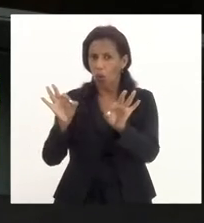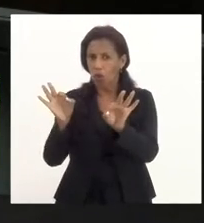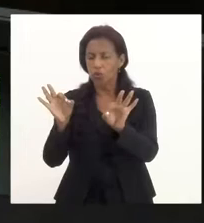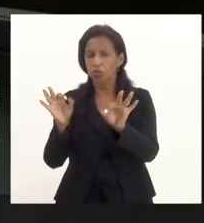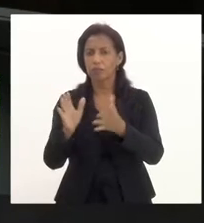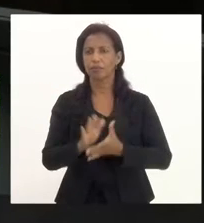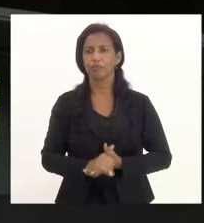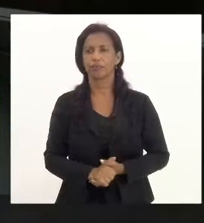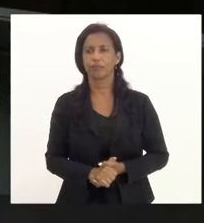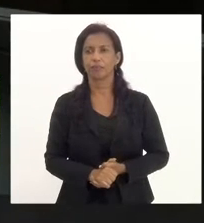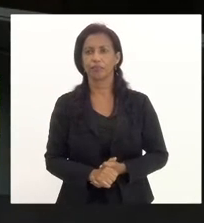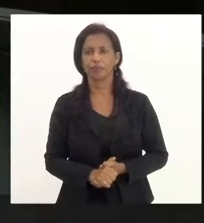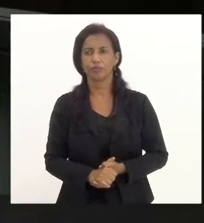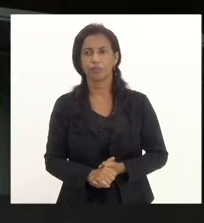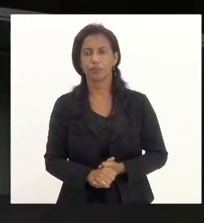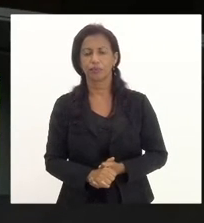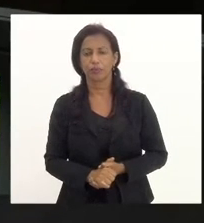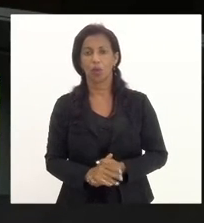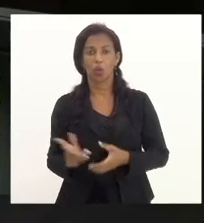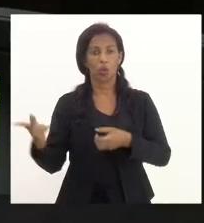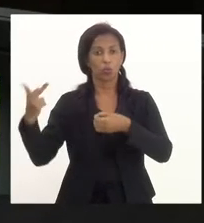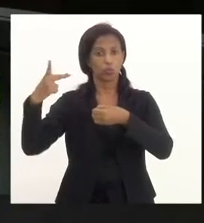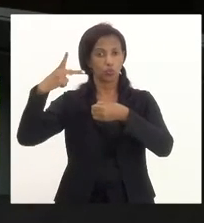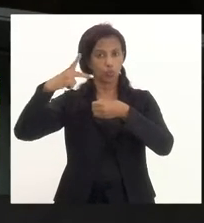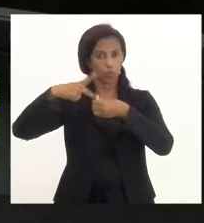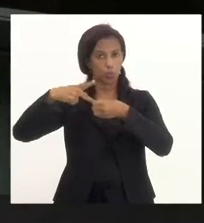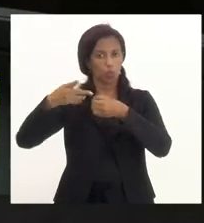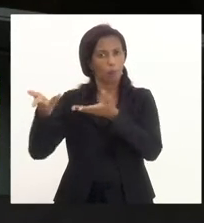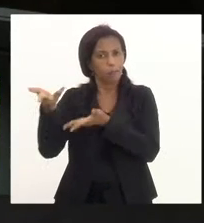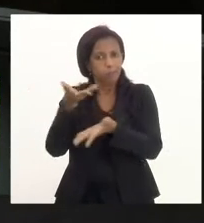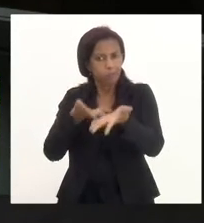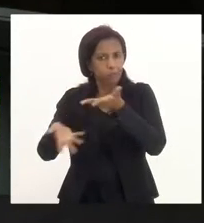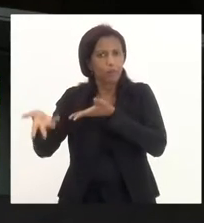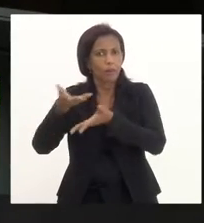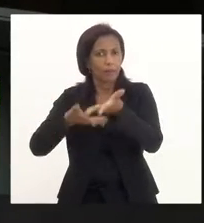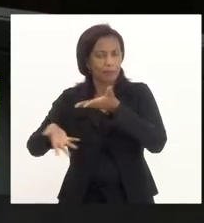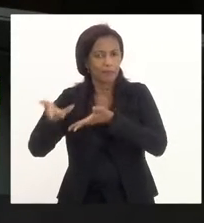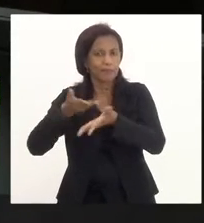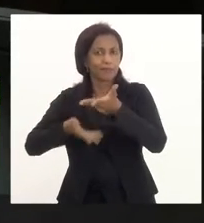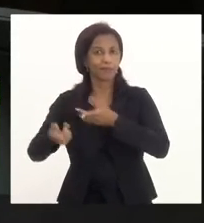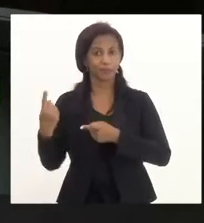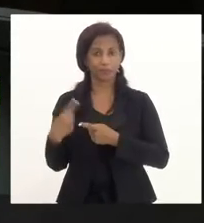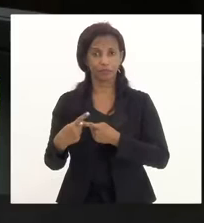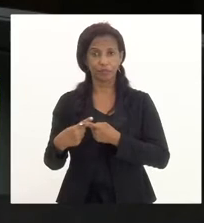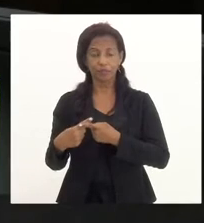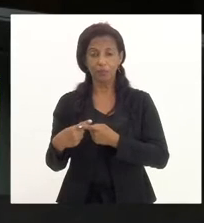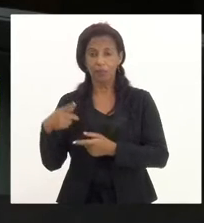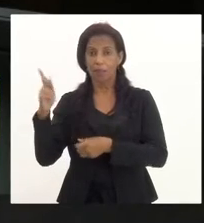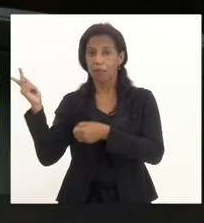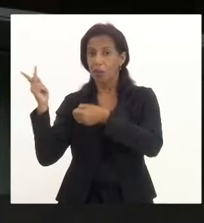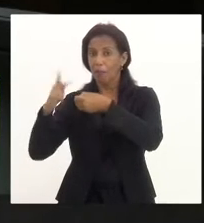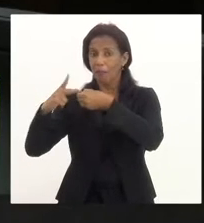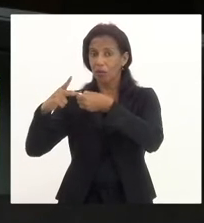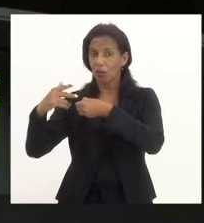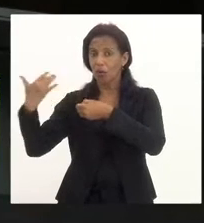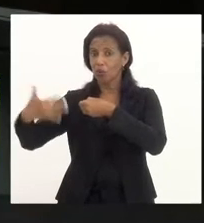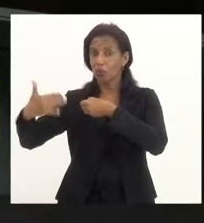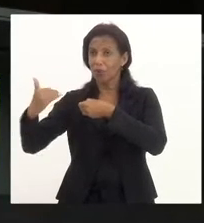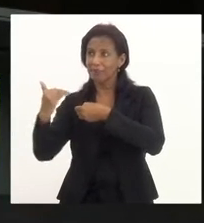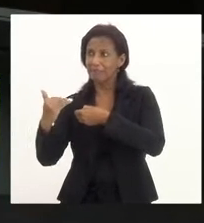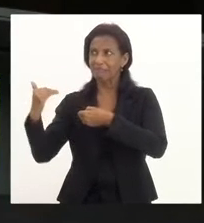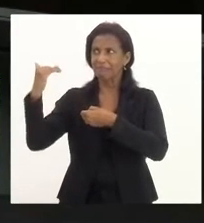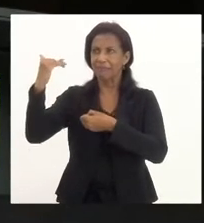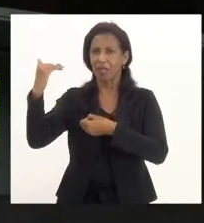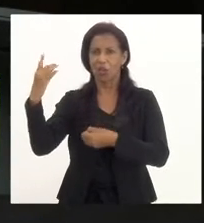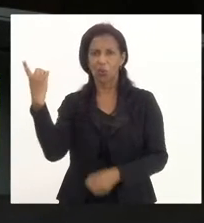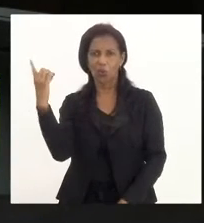ponto de vista dos royalties e da participação especial porque porque o preço do barril do petróleo tá lá em cima porque